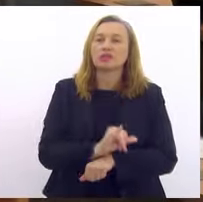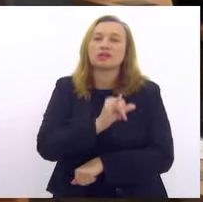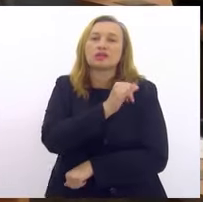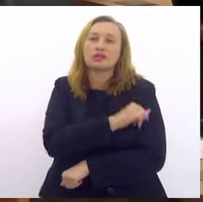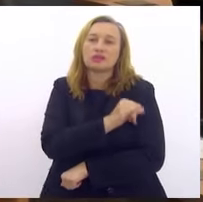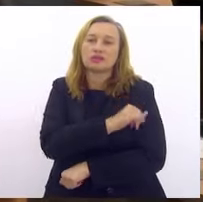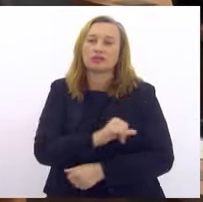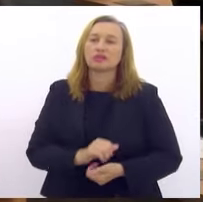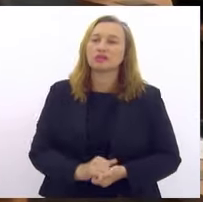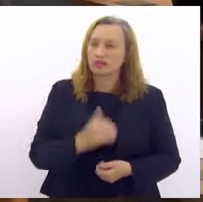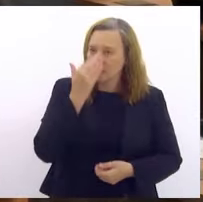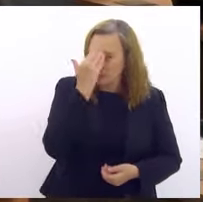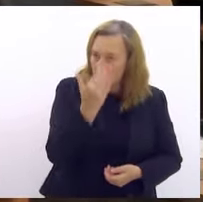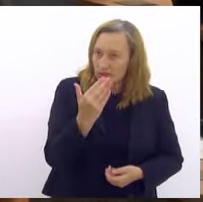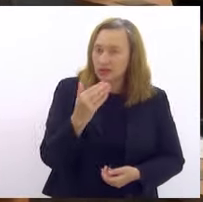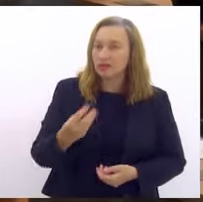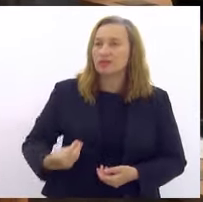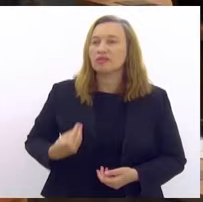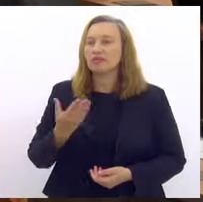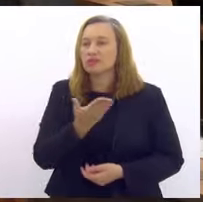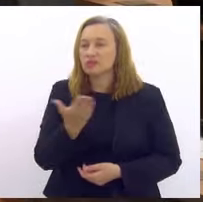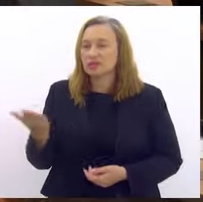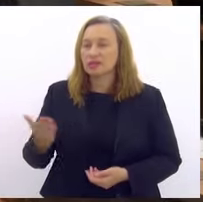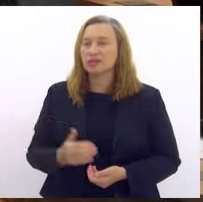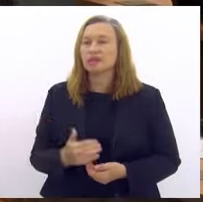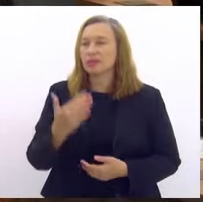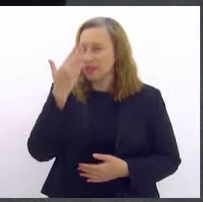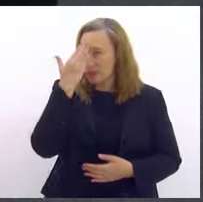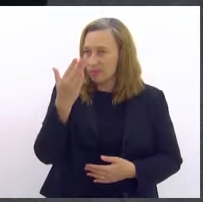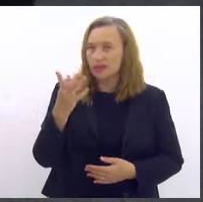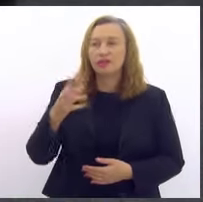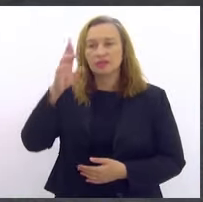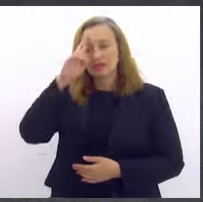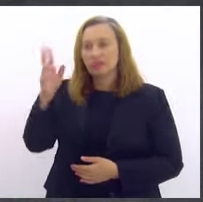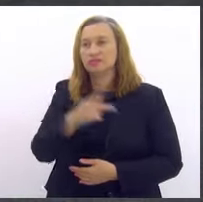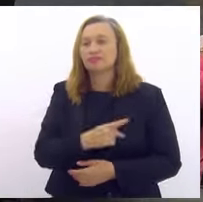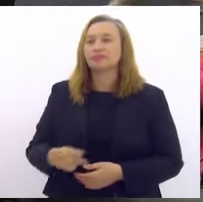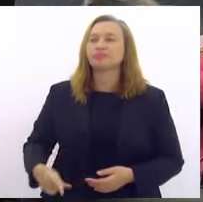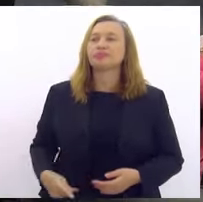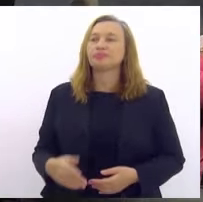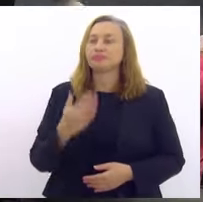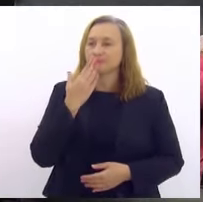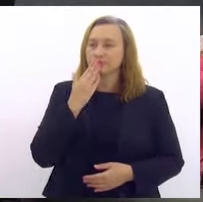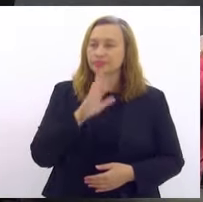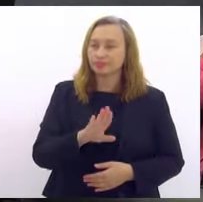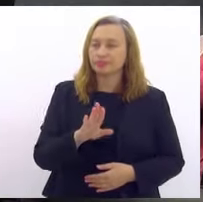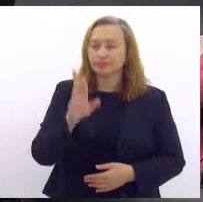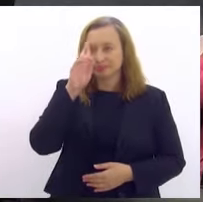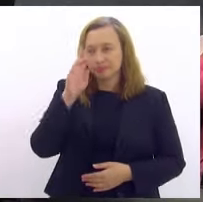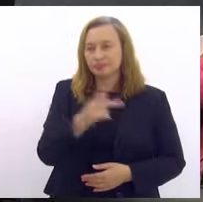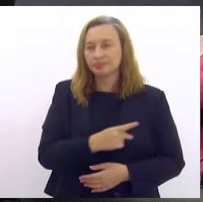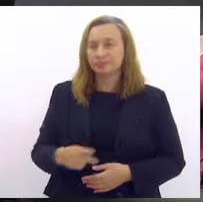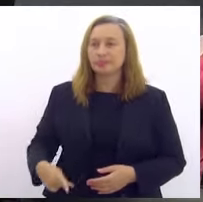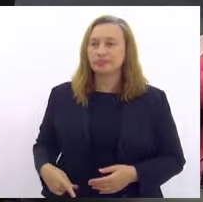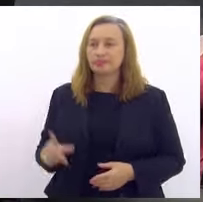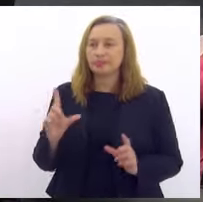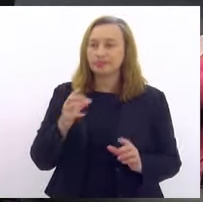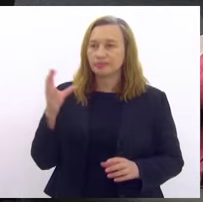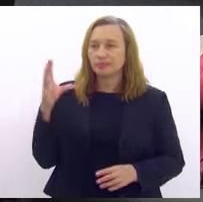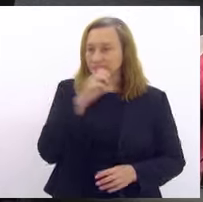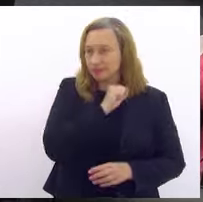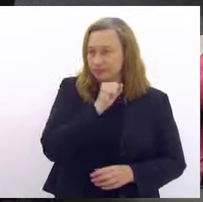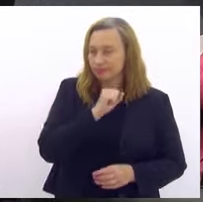Rio de Janeiro. Muito obrigada pela presença de vocês. Obrigada, presidente. Presidente, prometo ser menos de um minuto, bem